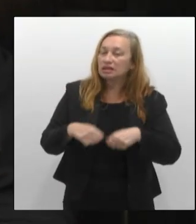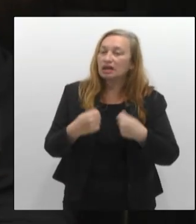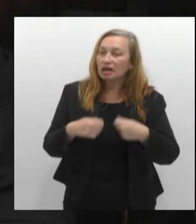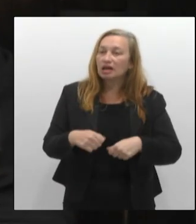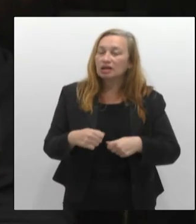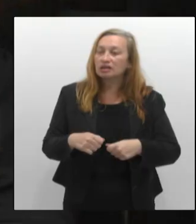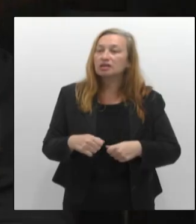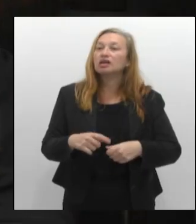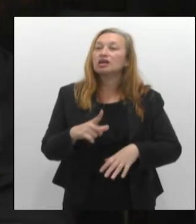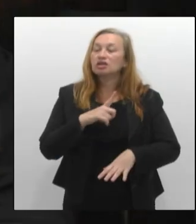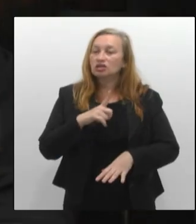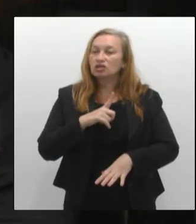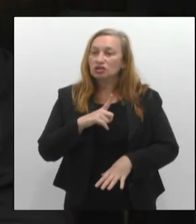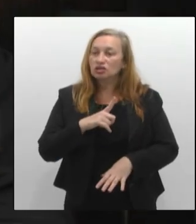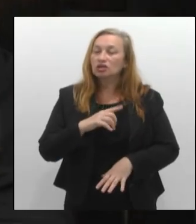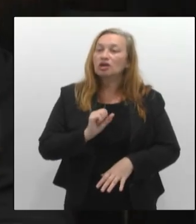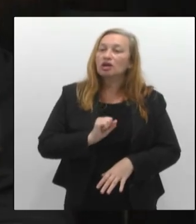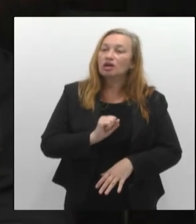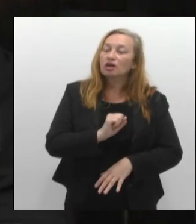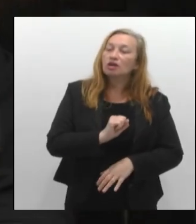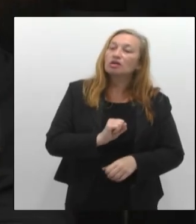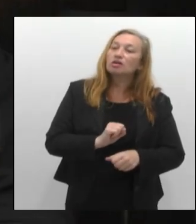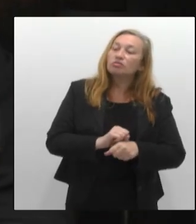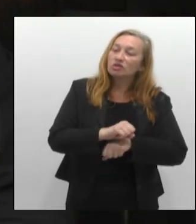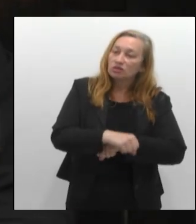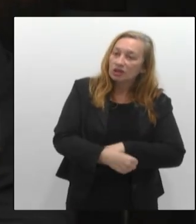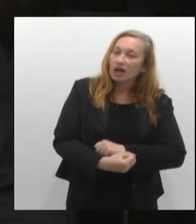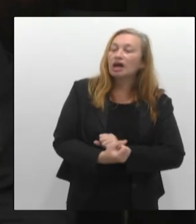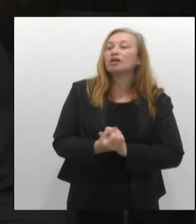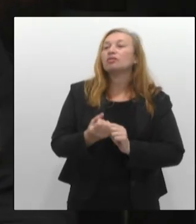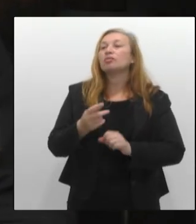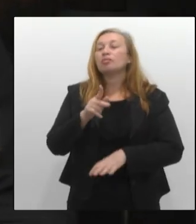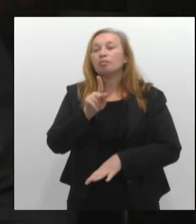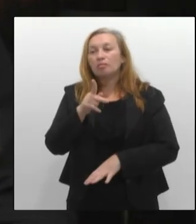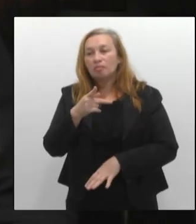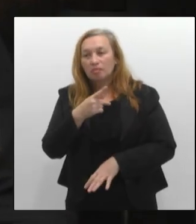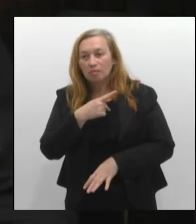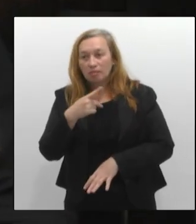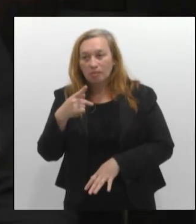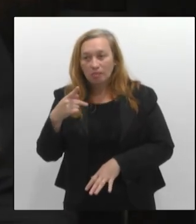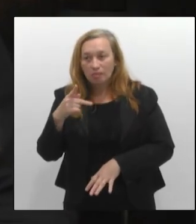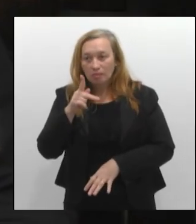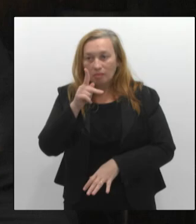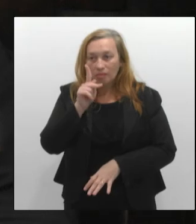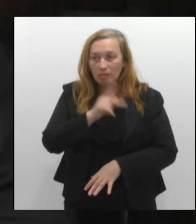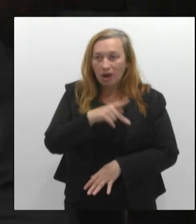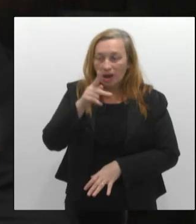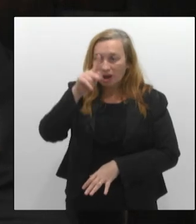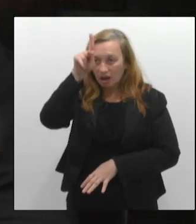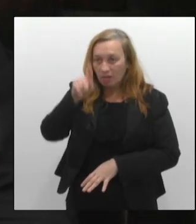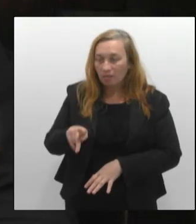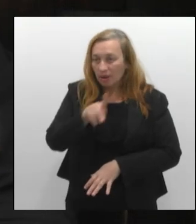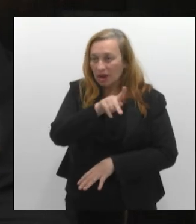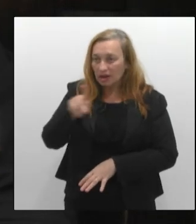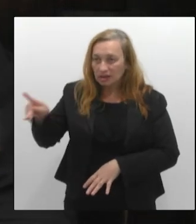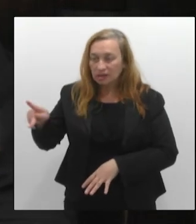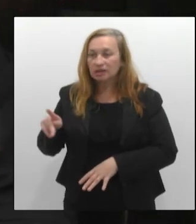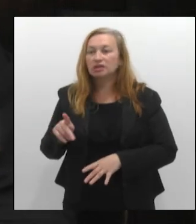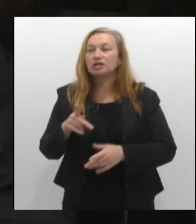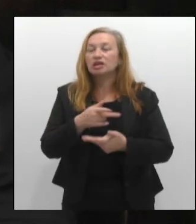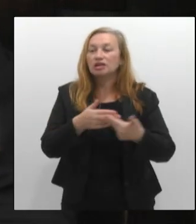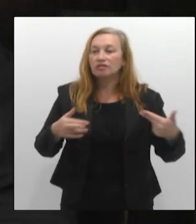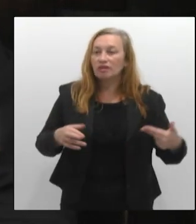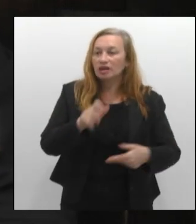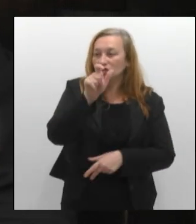estavam missionários, padres, irmandades, sabemos foi citado aqui a Santa Casa de Misericórdia, e